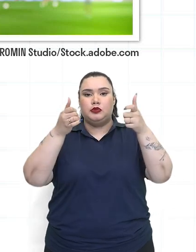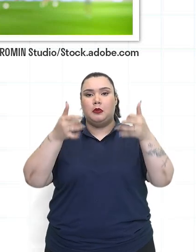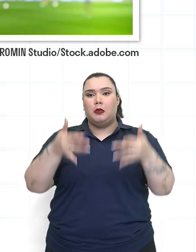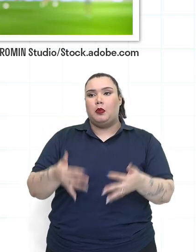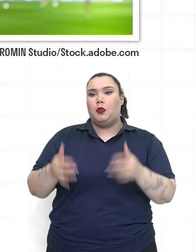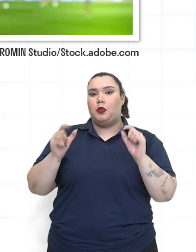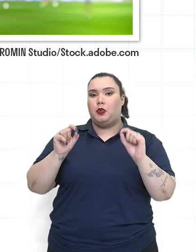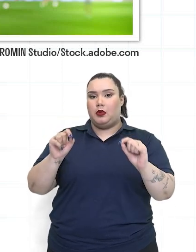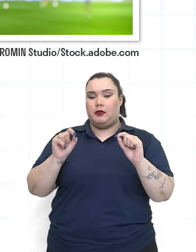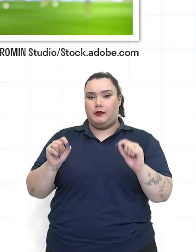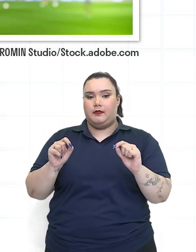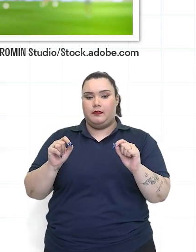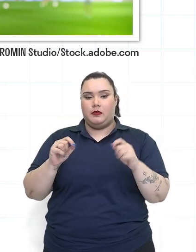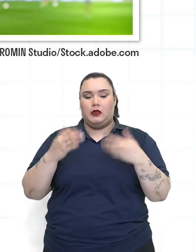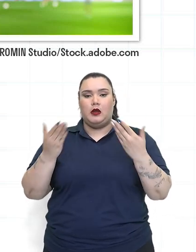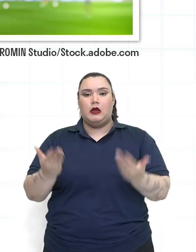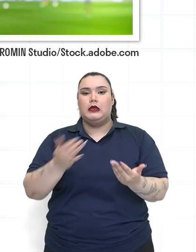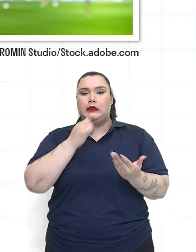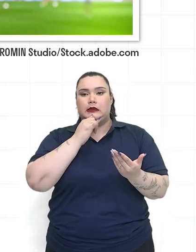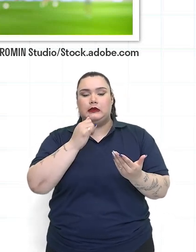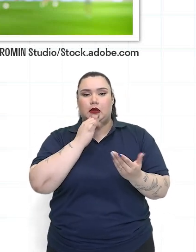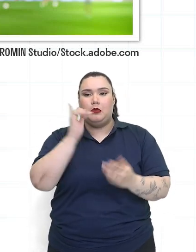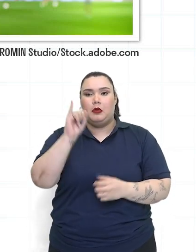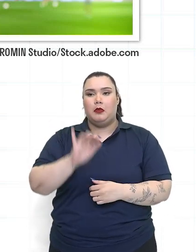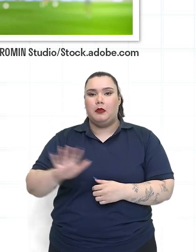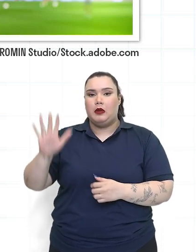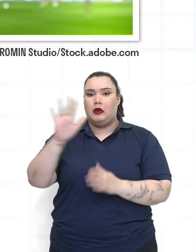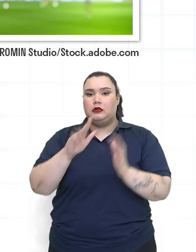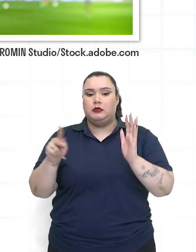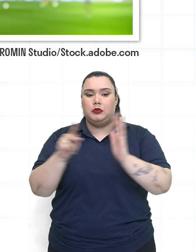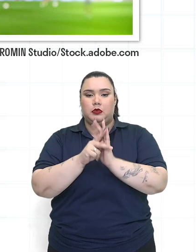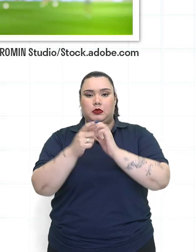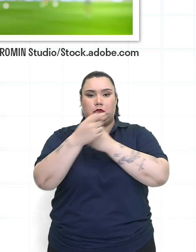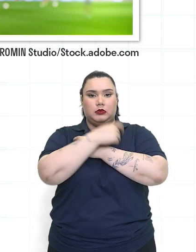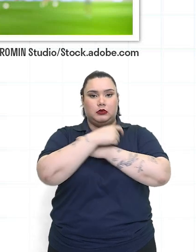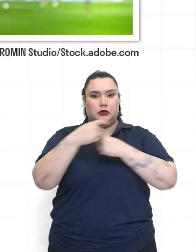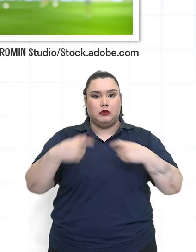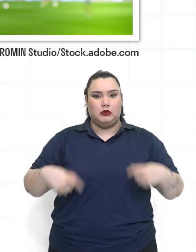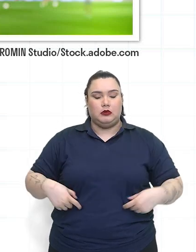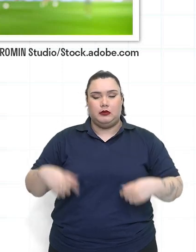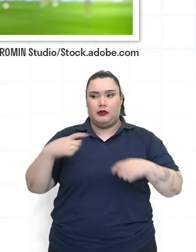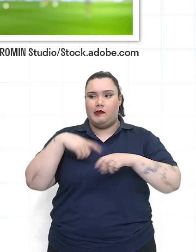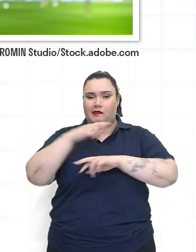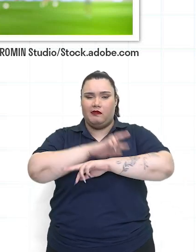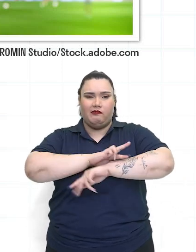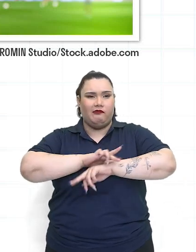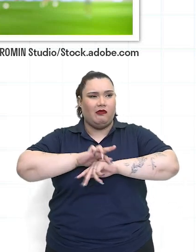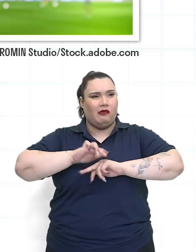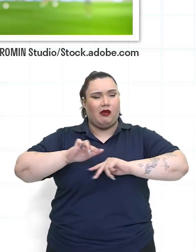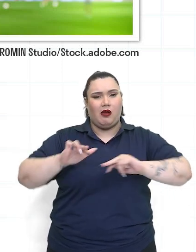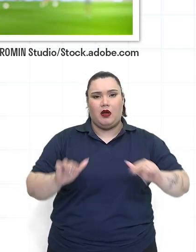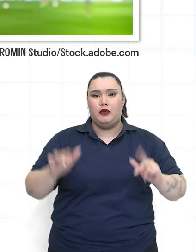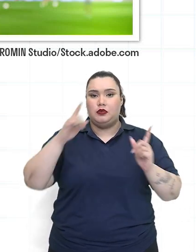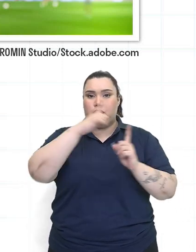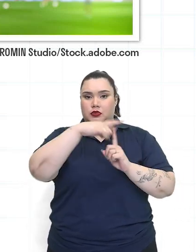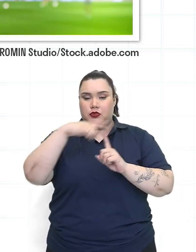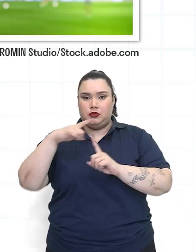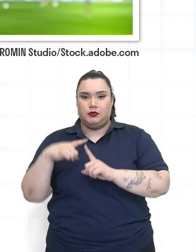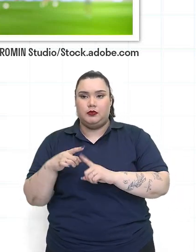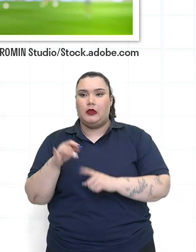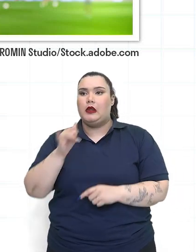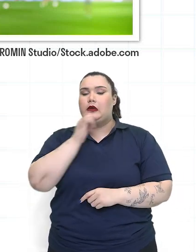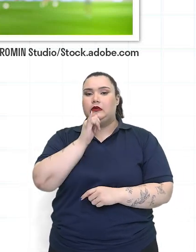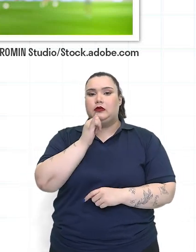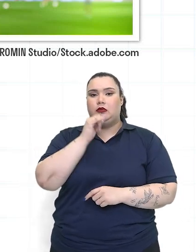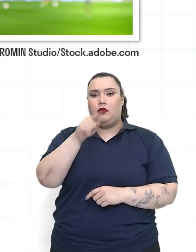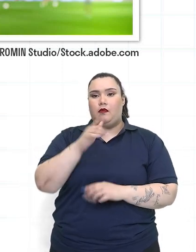Então, os sinais de trânsito, por exemplo, são vários tipos de sinais. Quando você